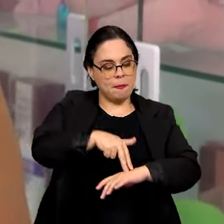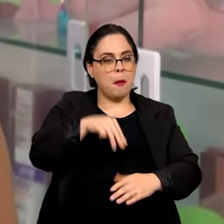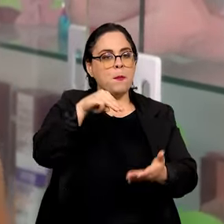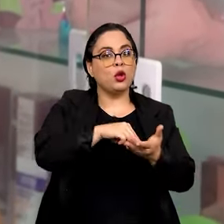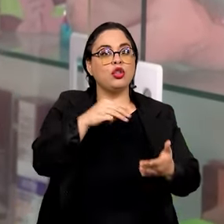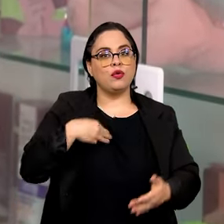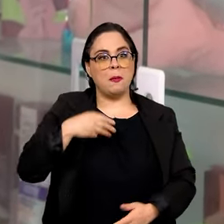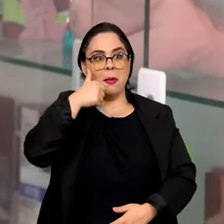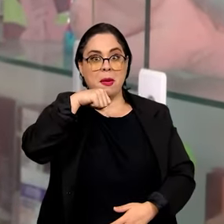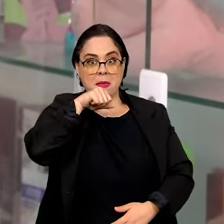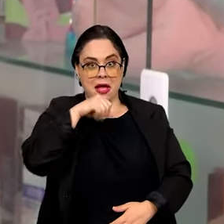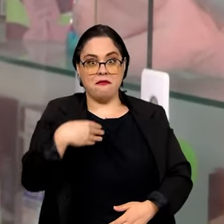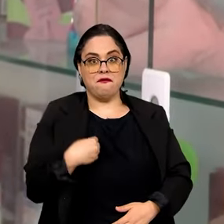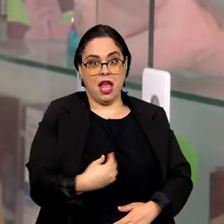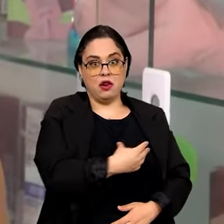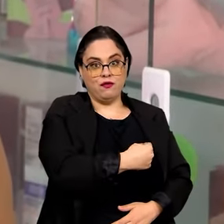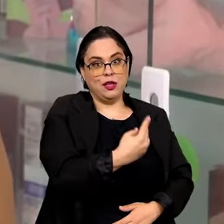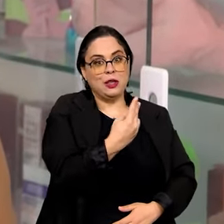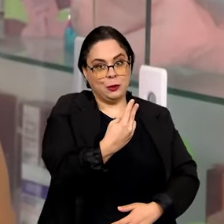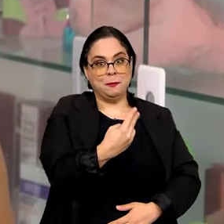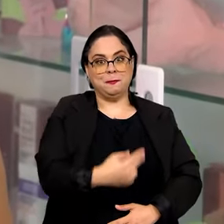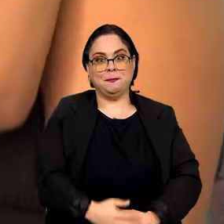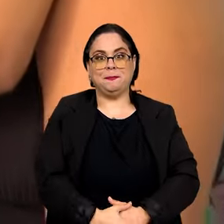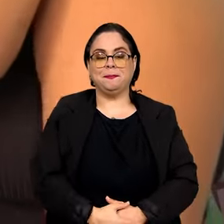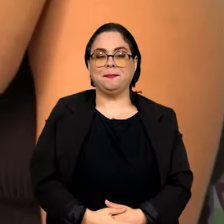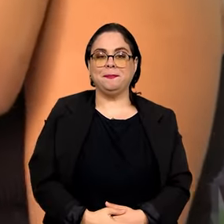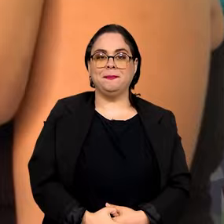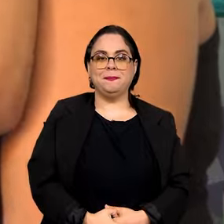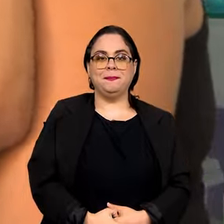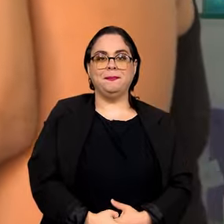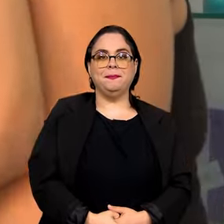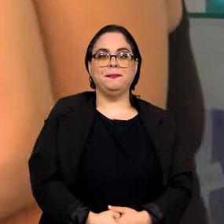sonar todo dia é minha mãe me